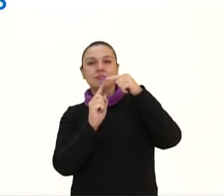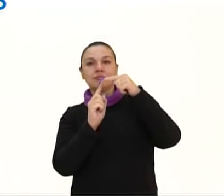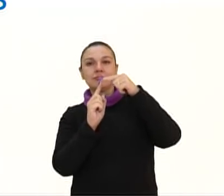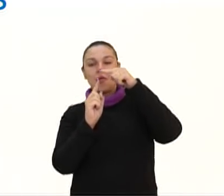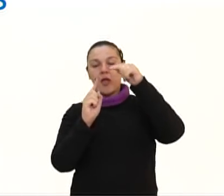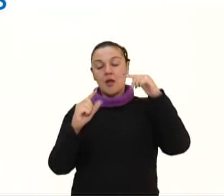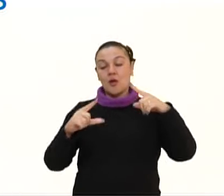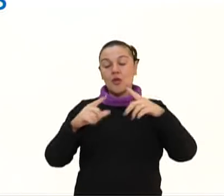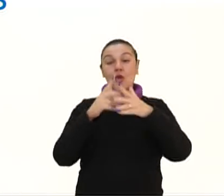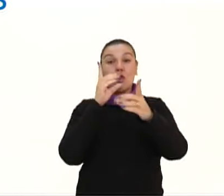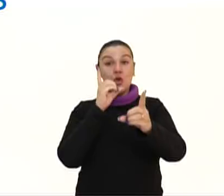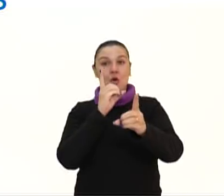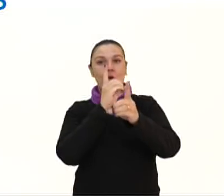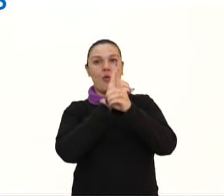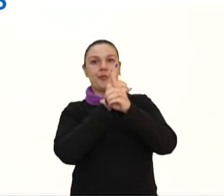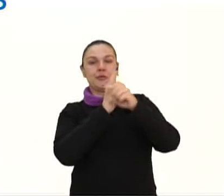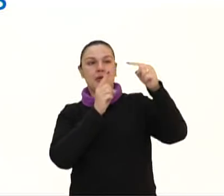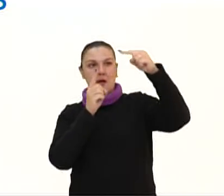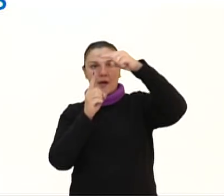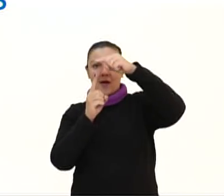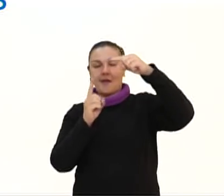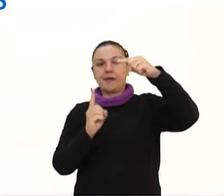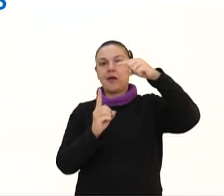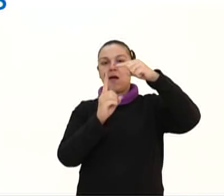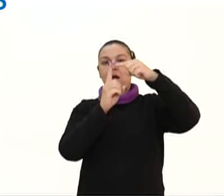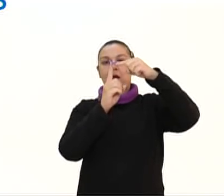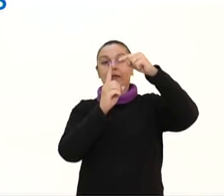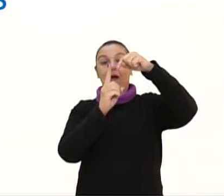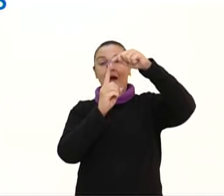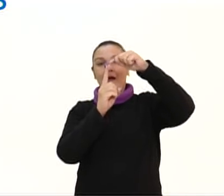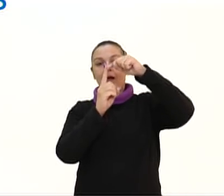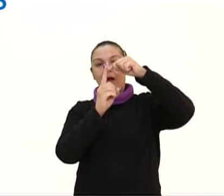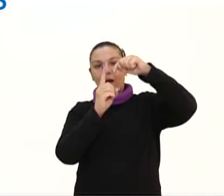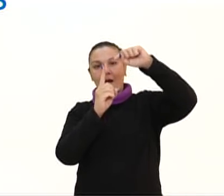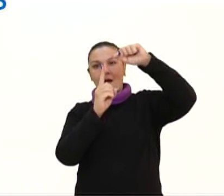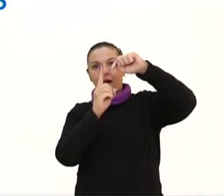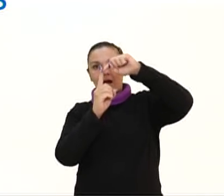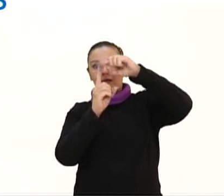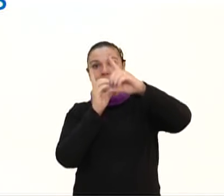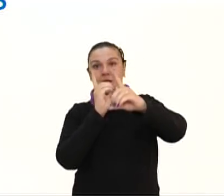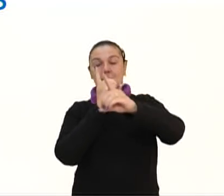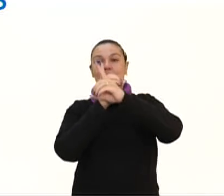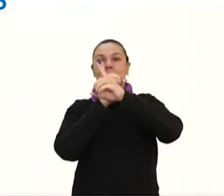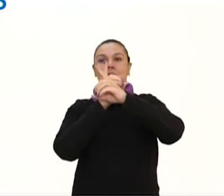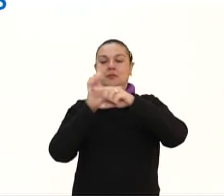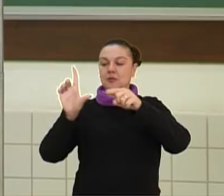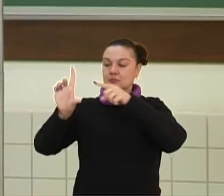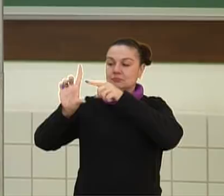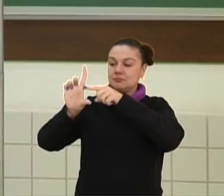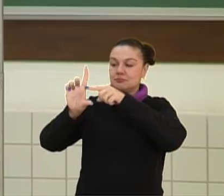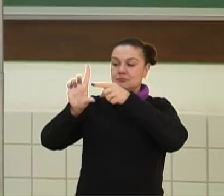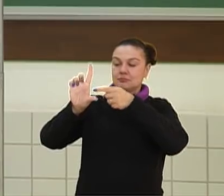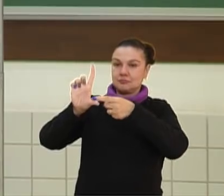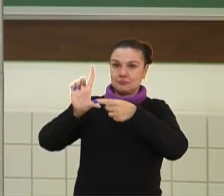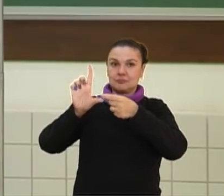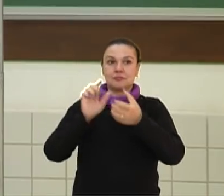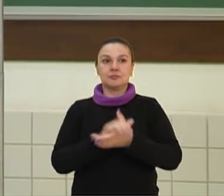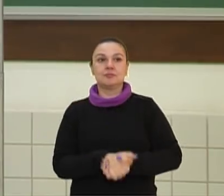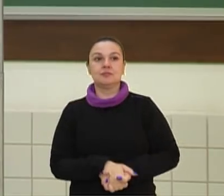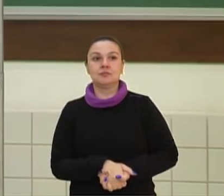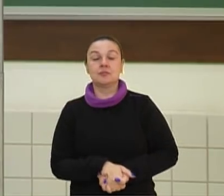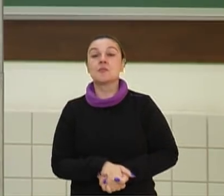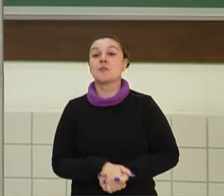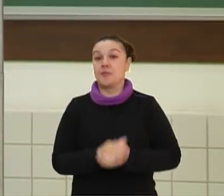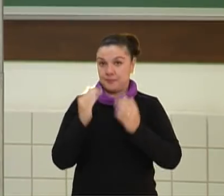o ponto de encontro de dois segmentos de reta consecutivos que formam